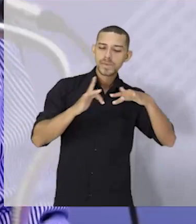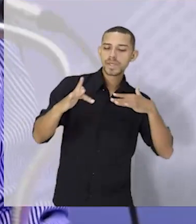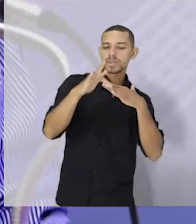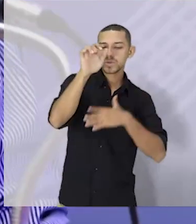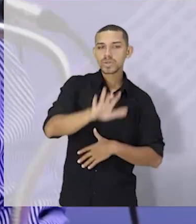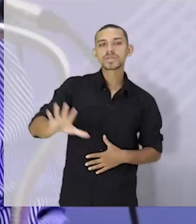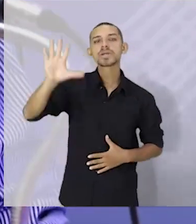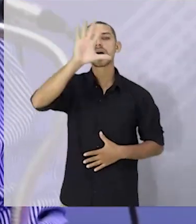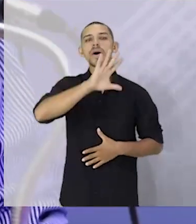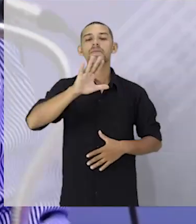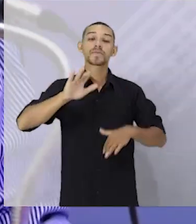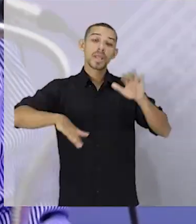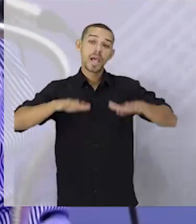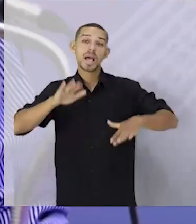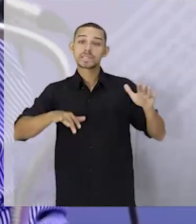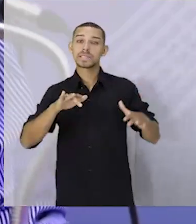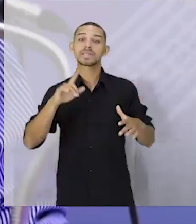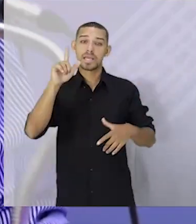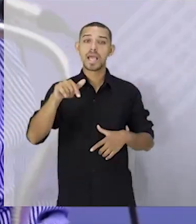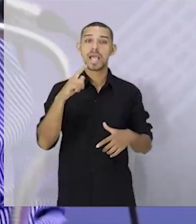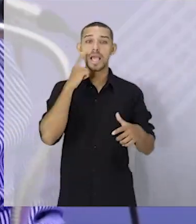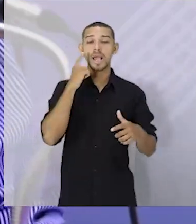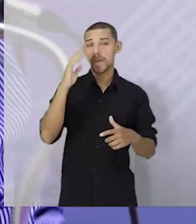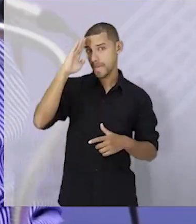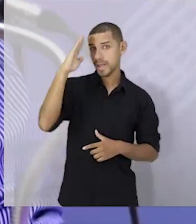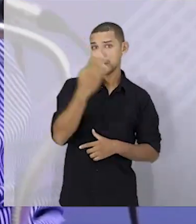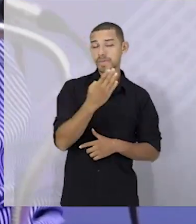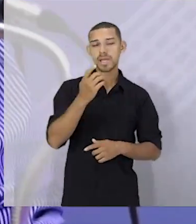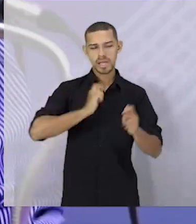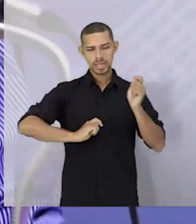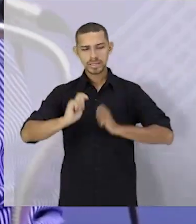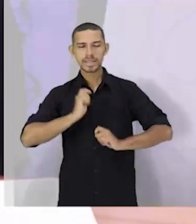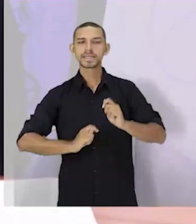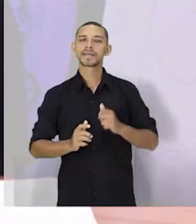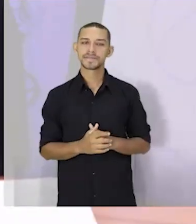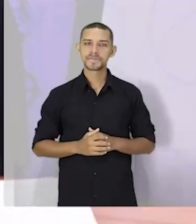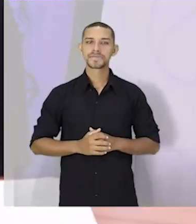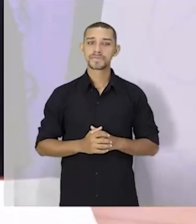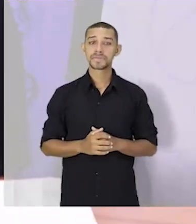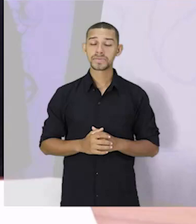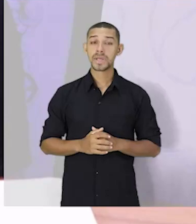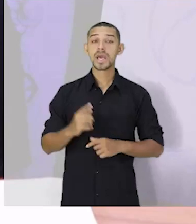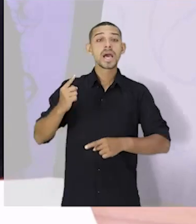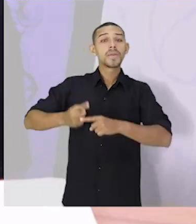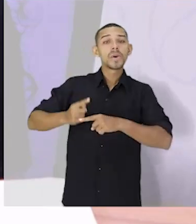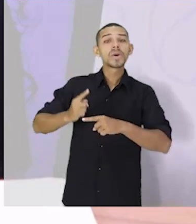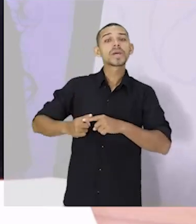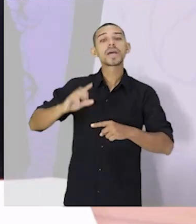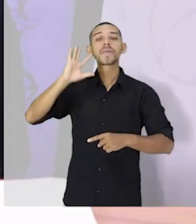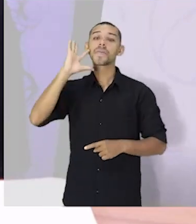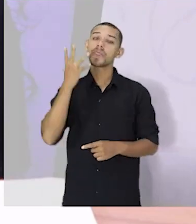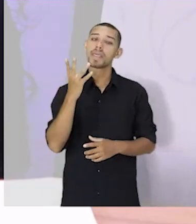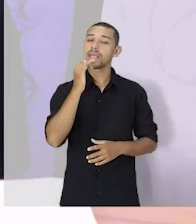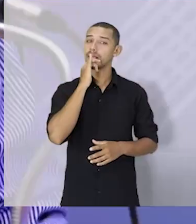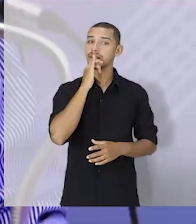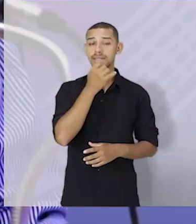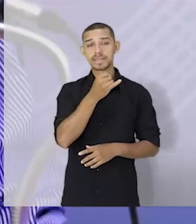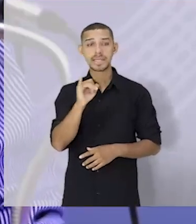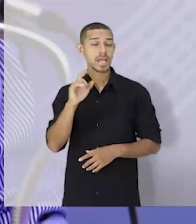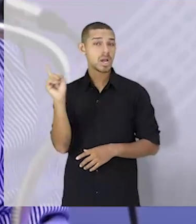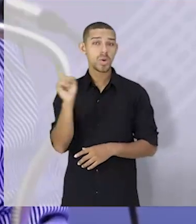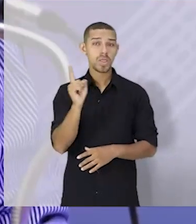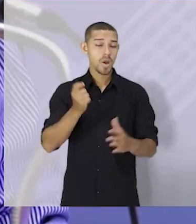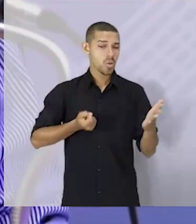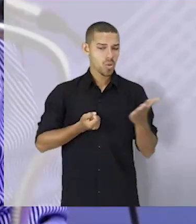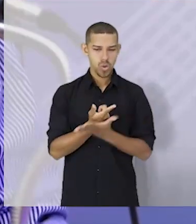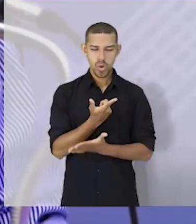social, muitas das vezes, é o gatilho para a ansiedade. Tá? Por quê? Porque se eu não compro aquele